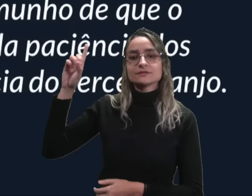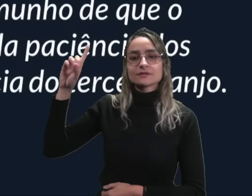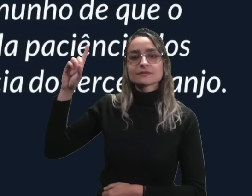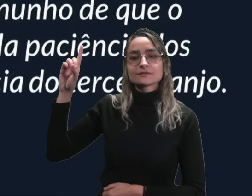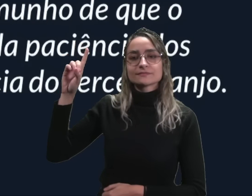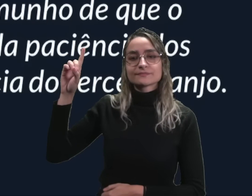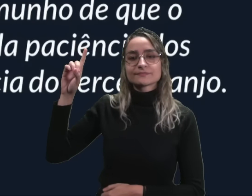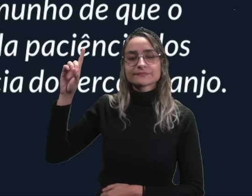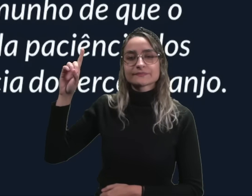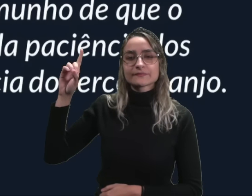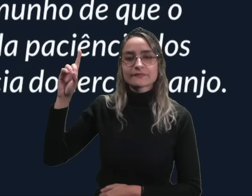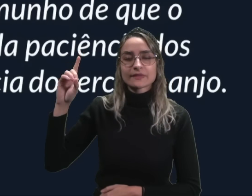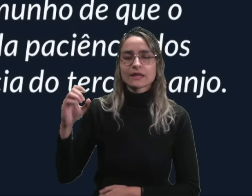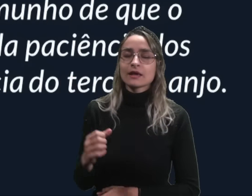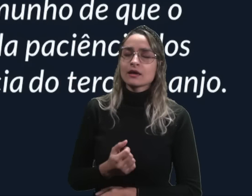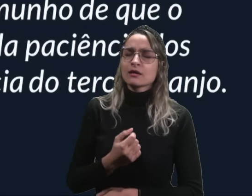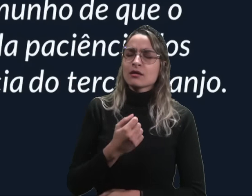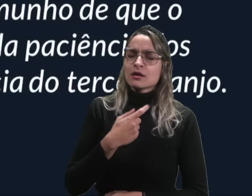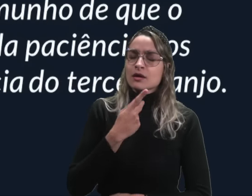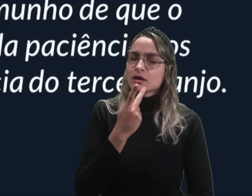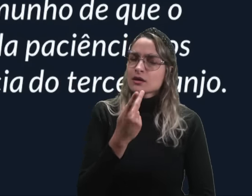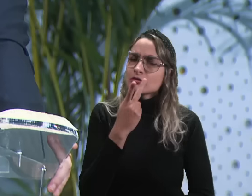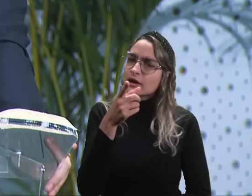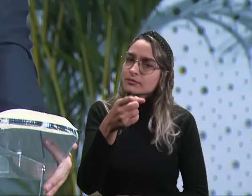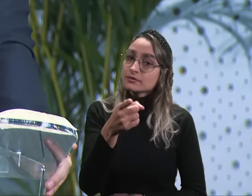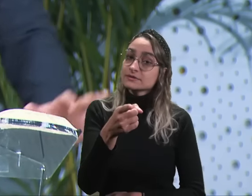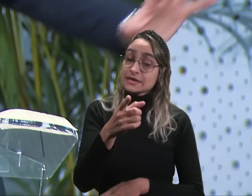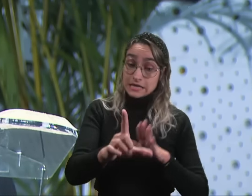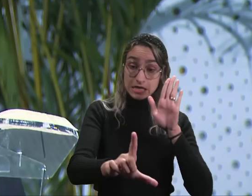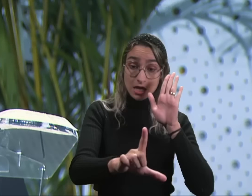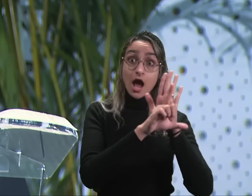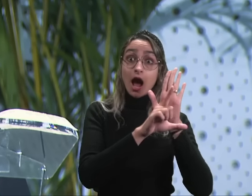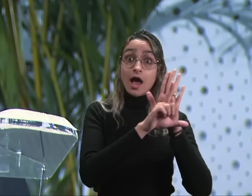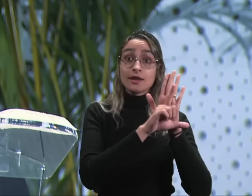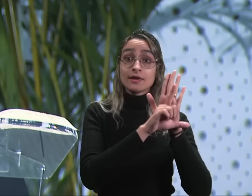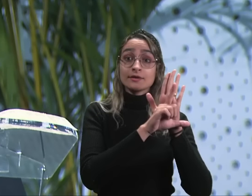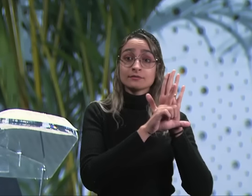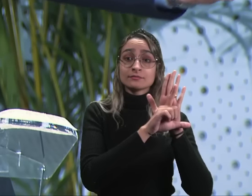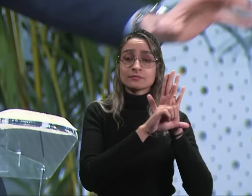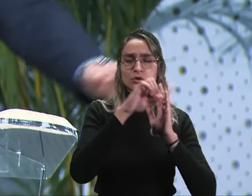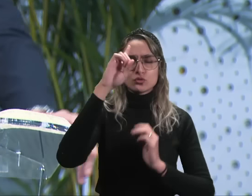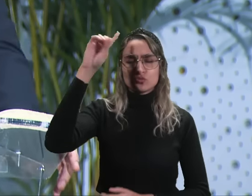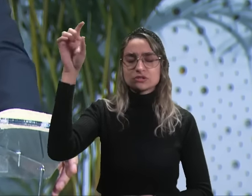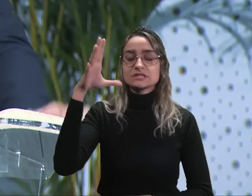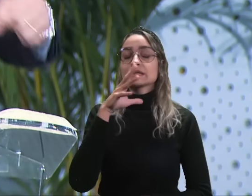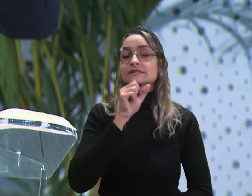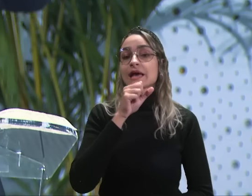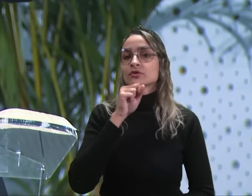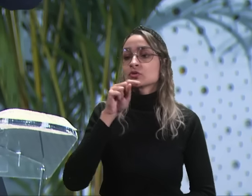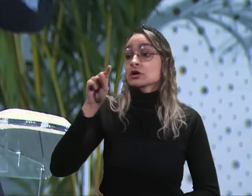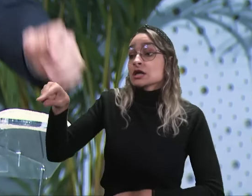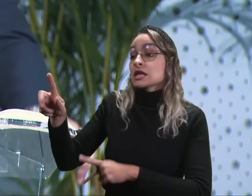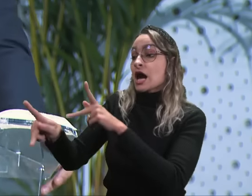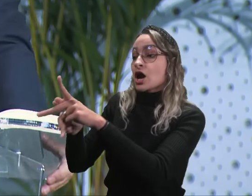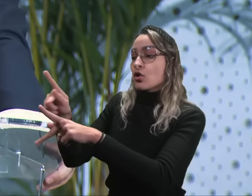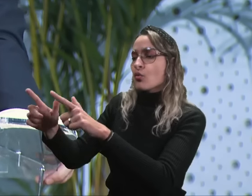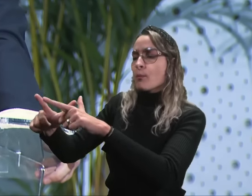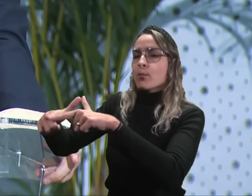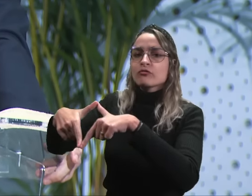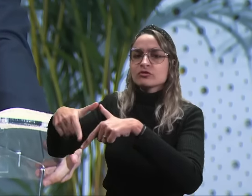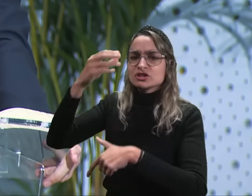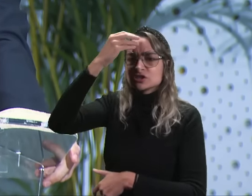digo eu que a Lei e o sábado foram praticamente esquecidos durante a escravidão do Egito e posteriormente restaurados